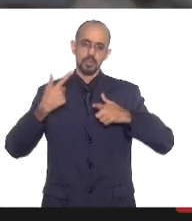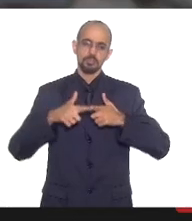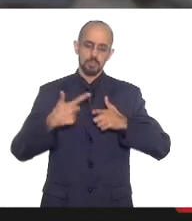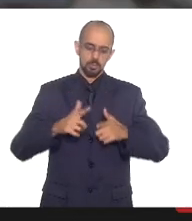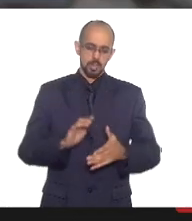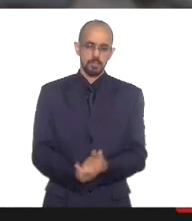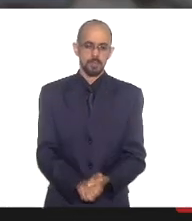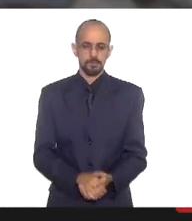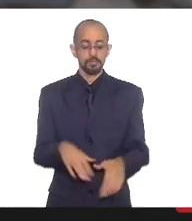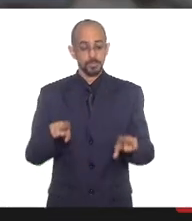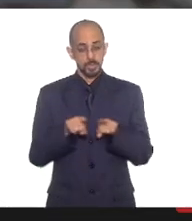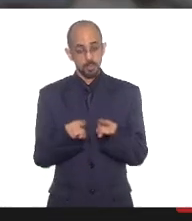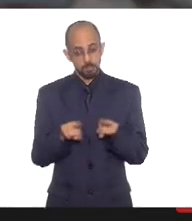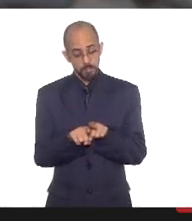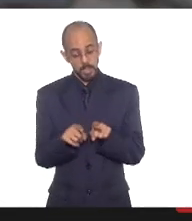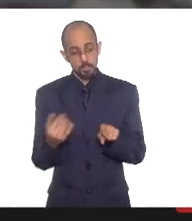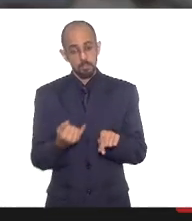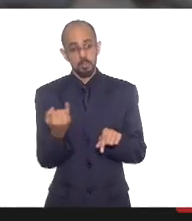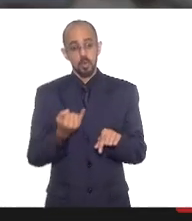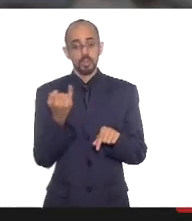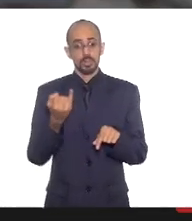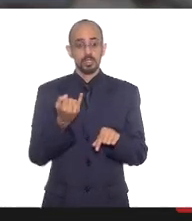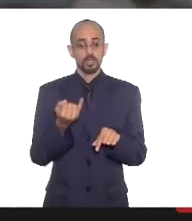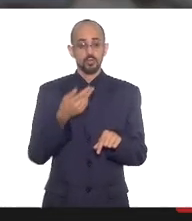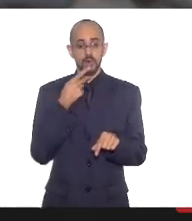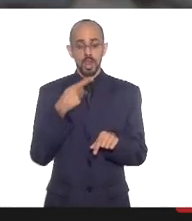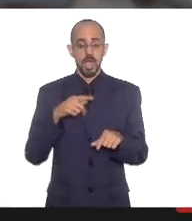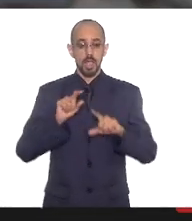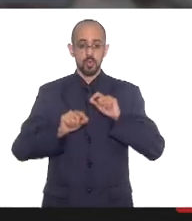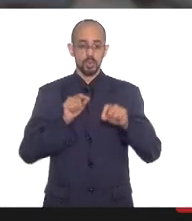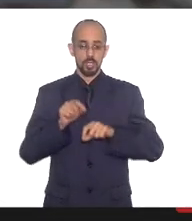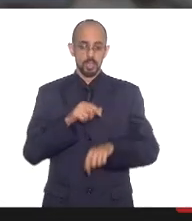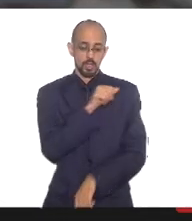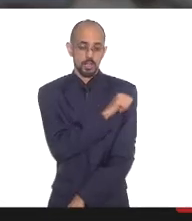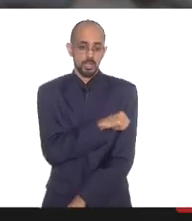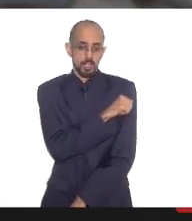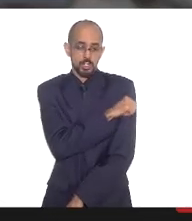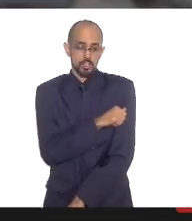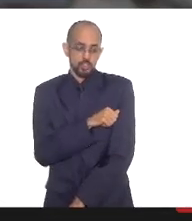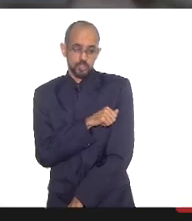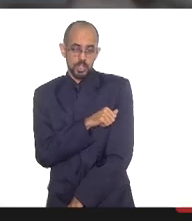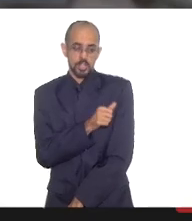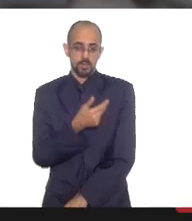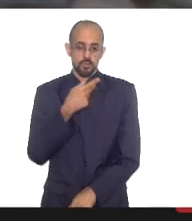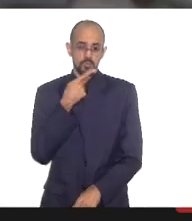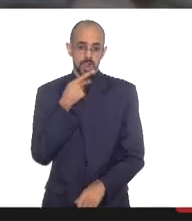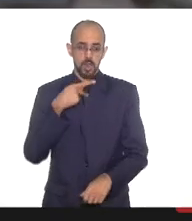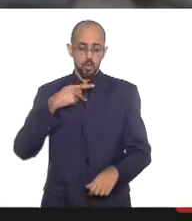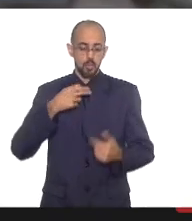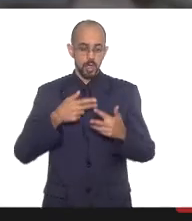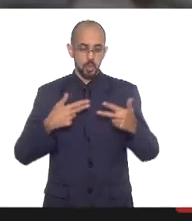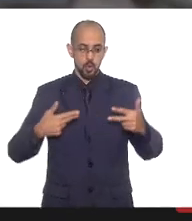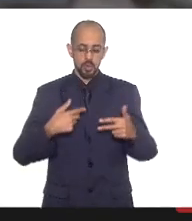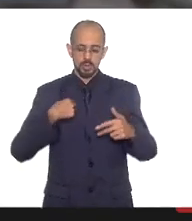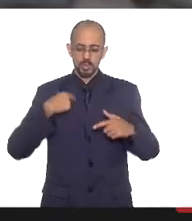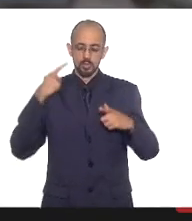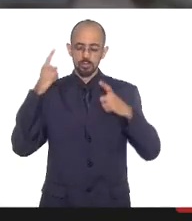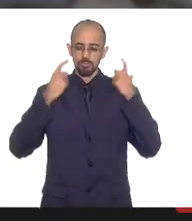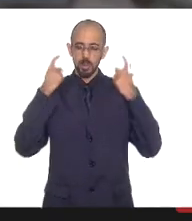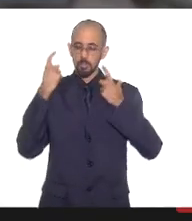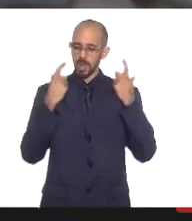inclusive que é importante. Algumas questões que a Doutora Rejane colocou algo que preocupa muito